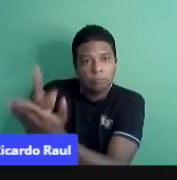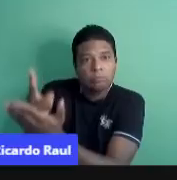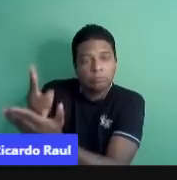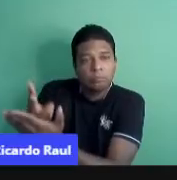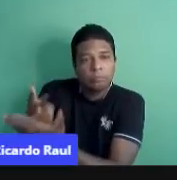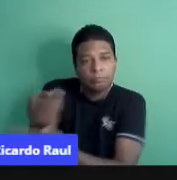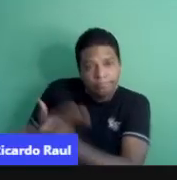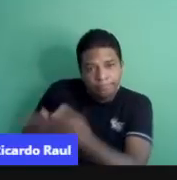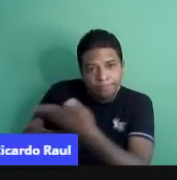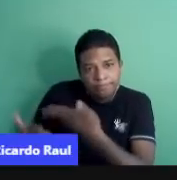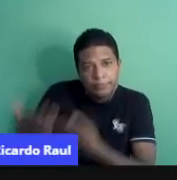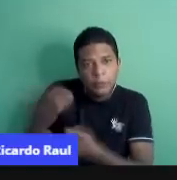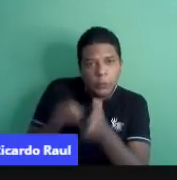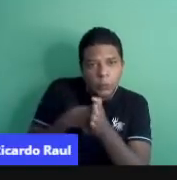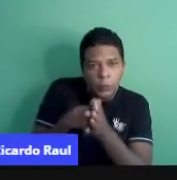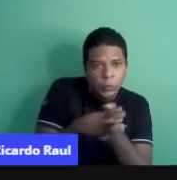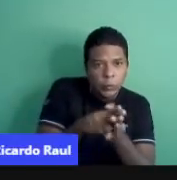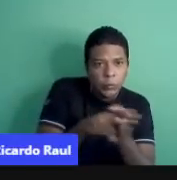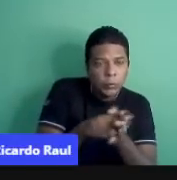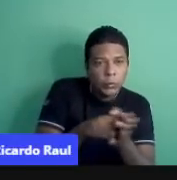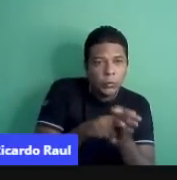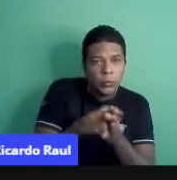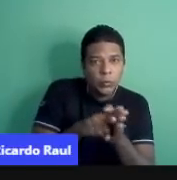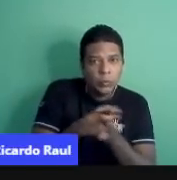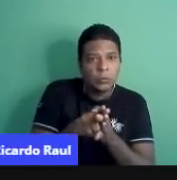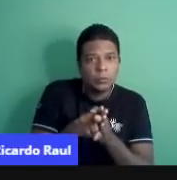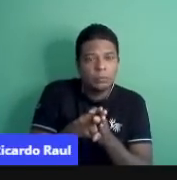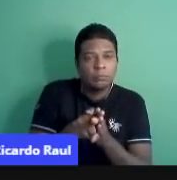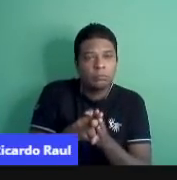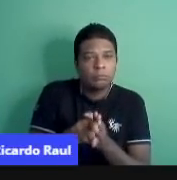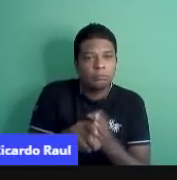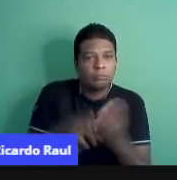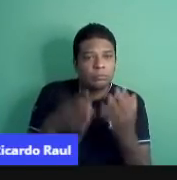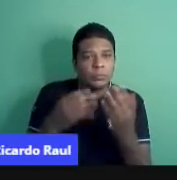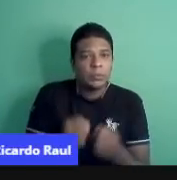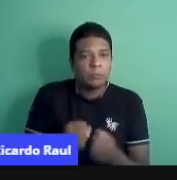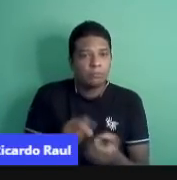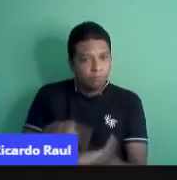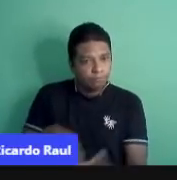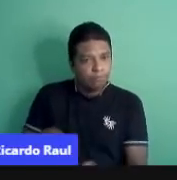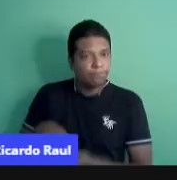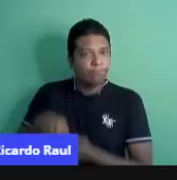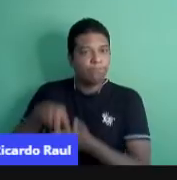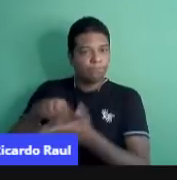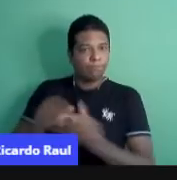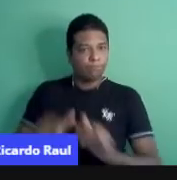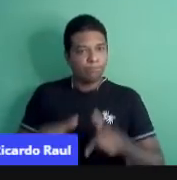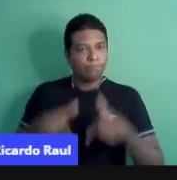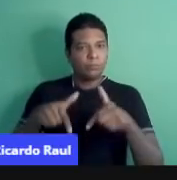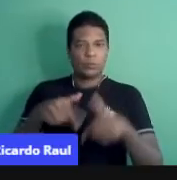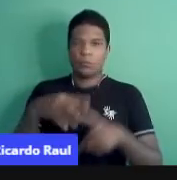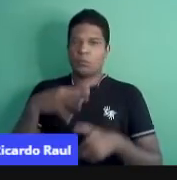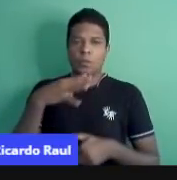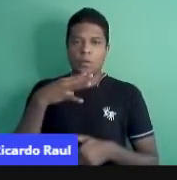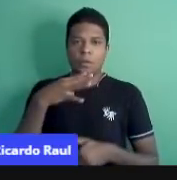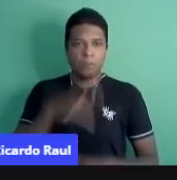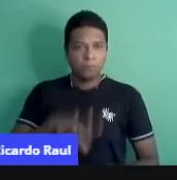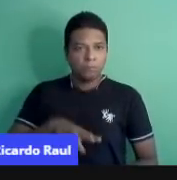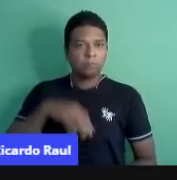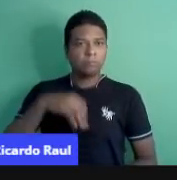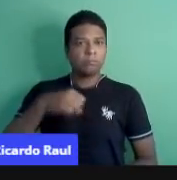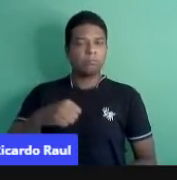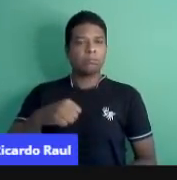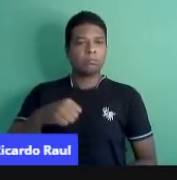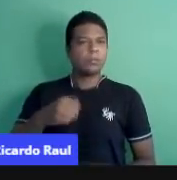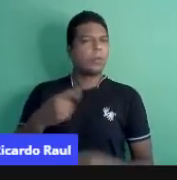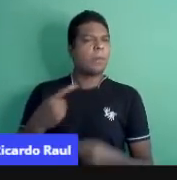envolve pesquisa, conquista de autoconfiança e coragem de ir aonde não se conhece. Por que que eu